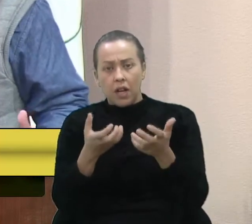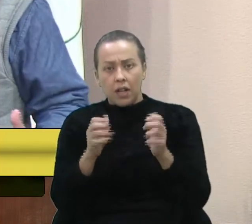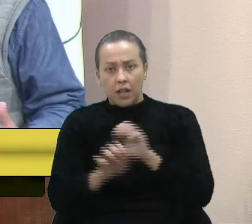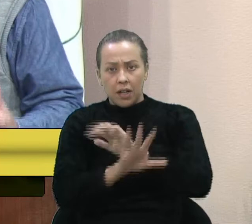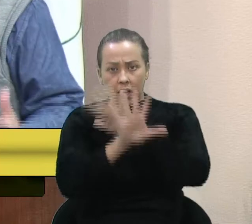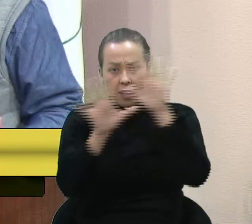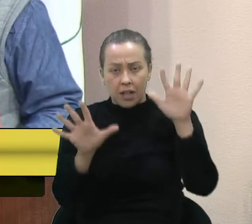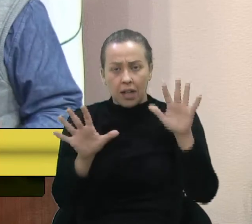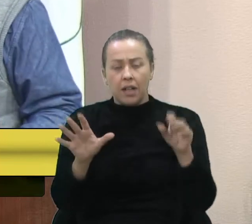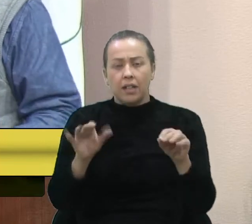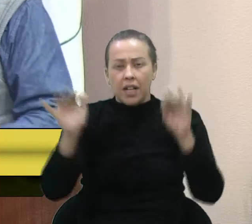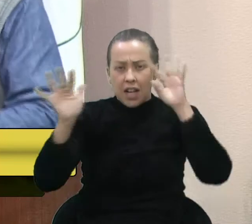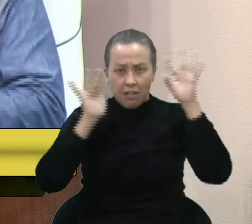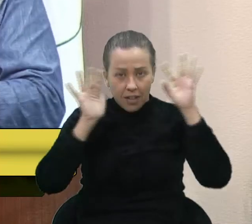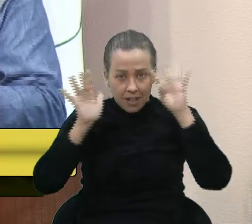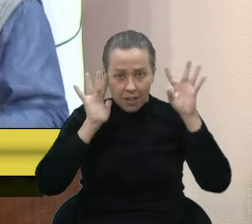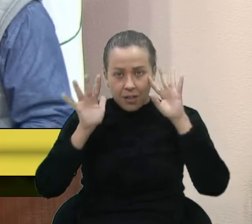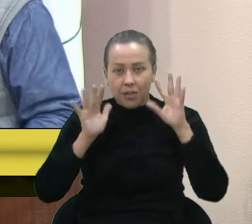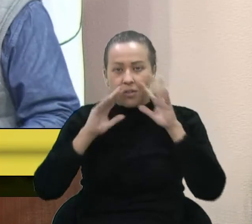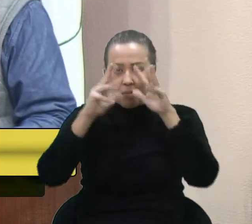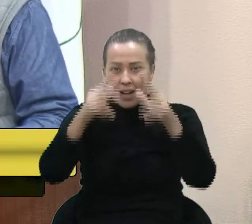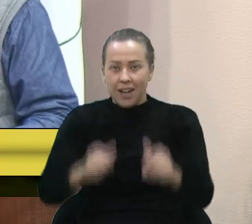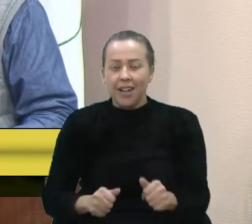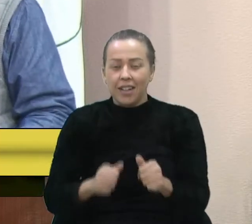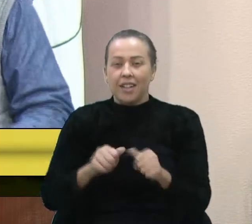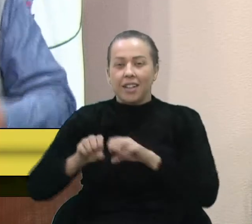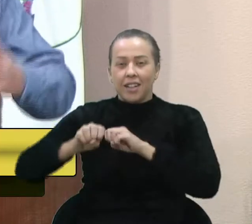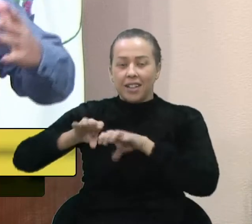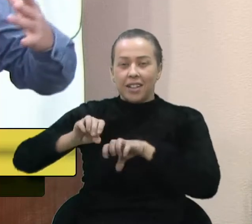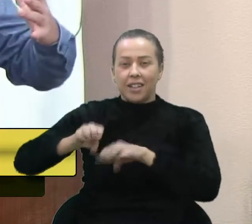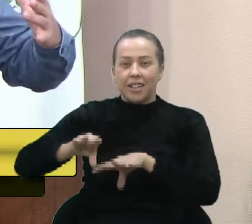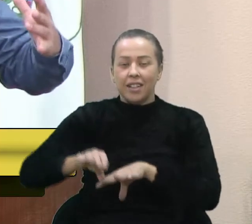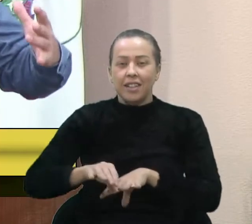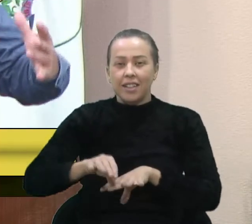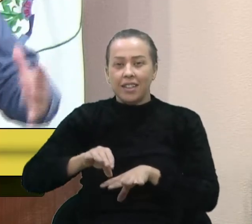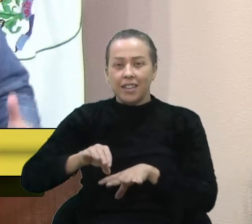essa breve reflexão sobre a importância da educação.